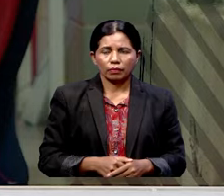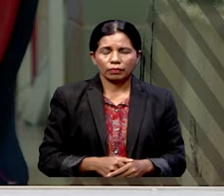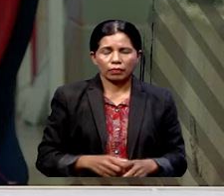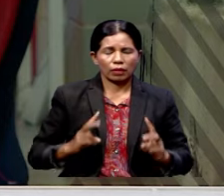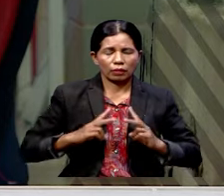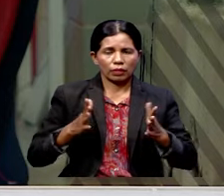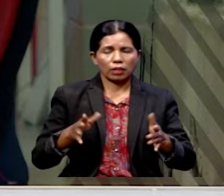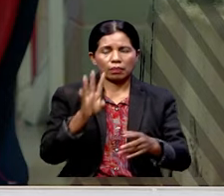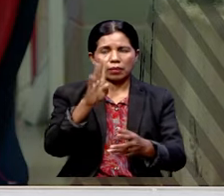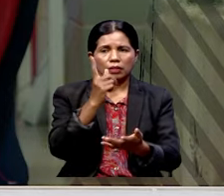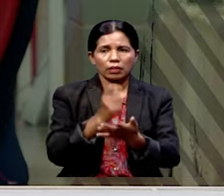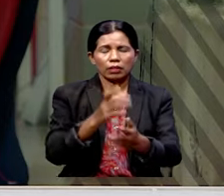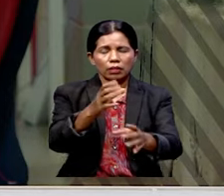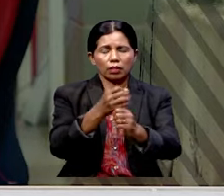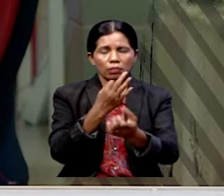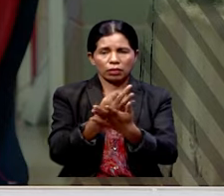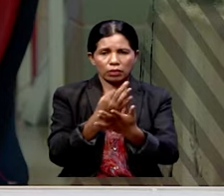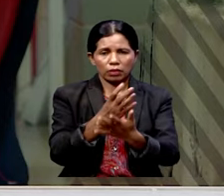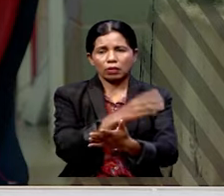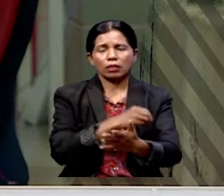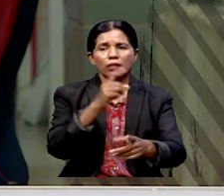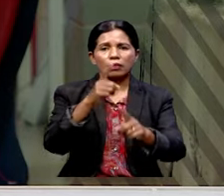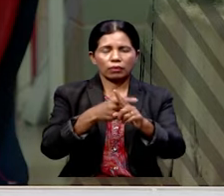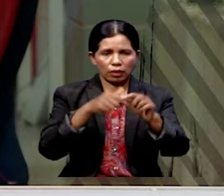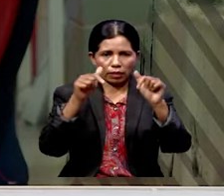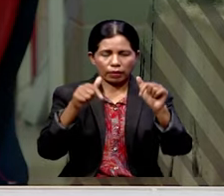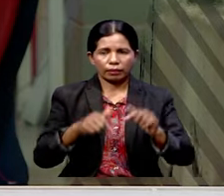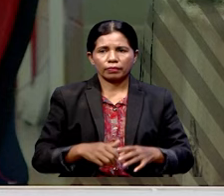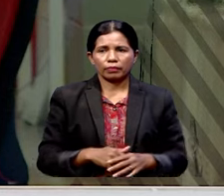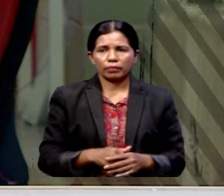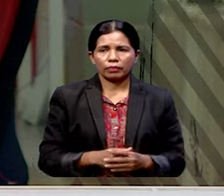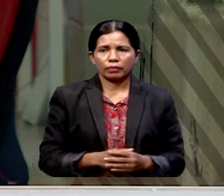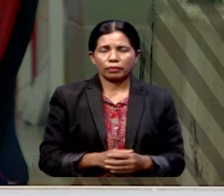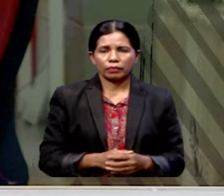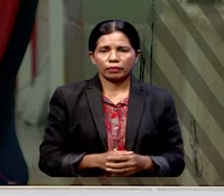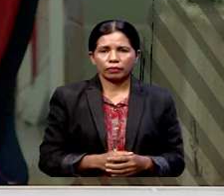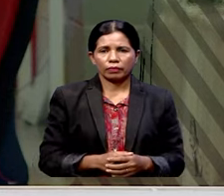Veteranos Rihun Hatresin se simo con decoración y a Fulané.